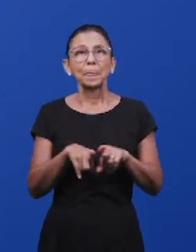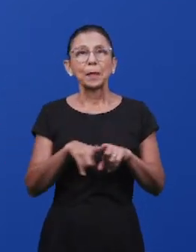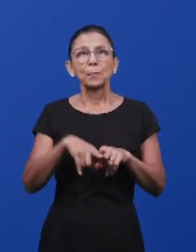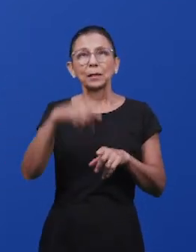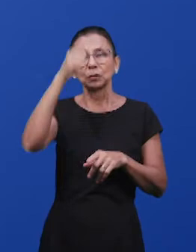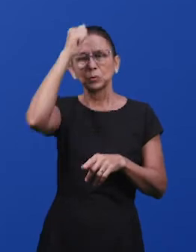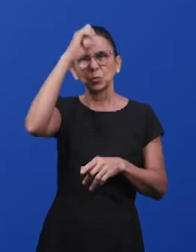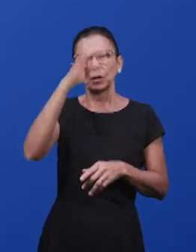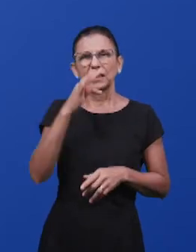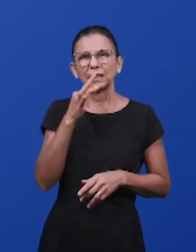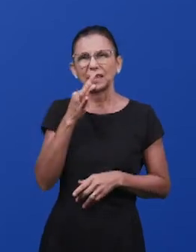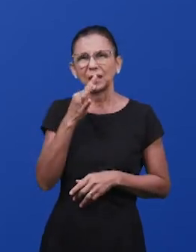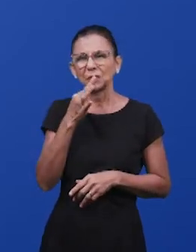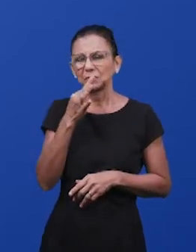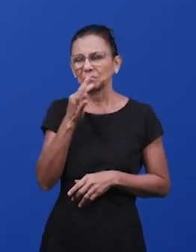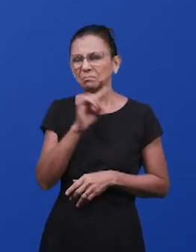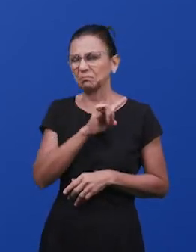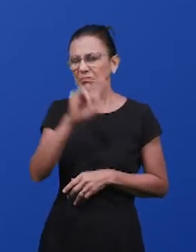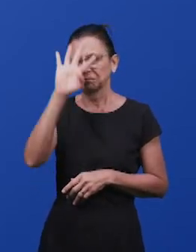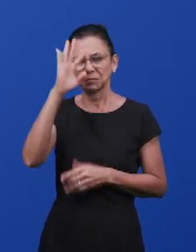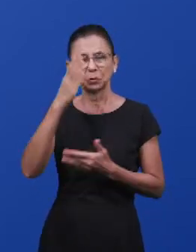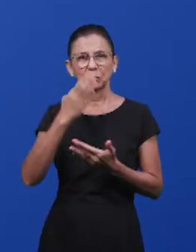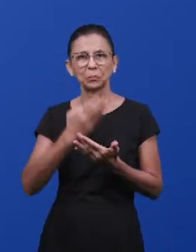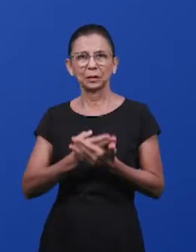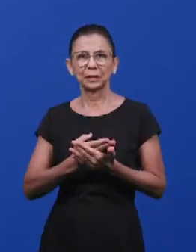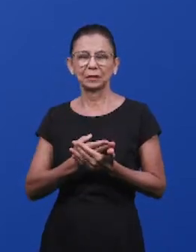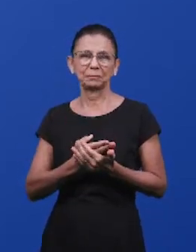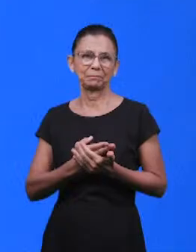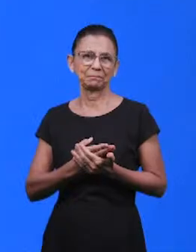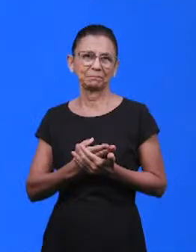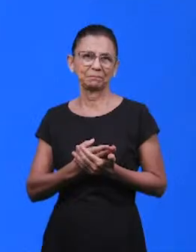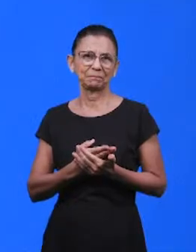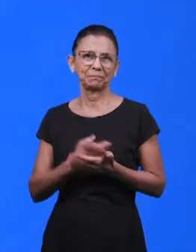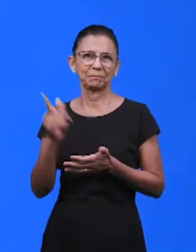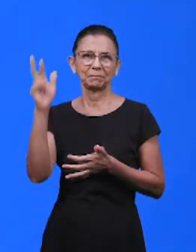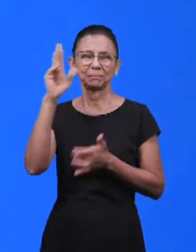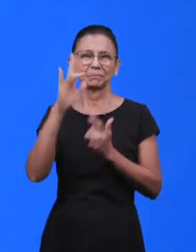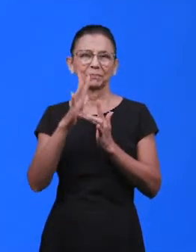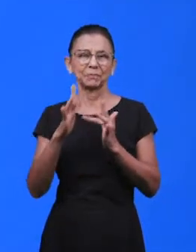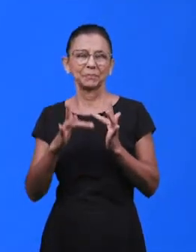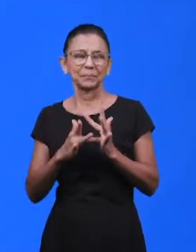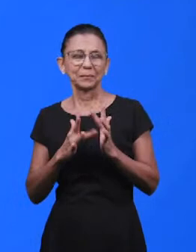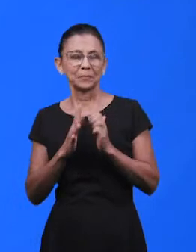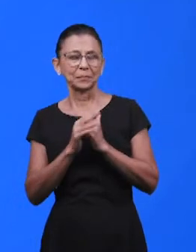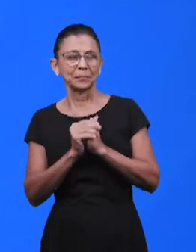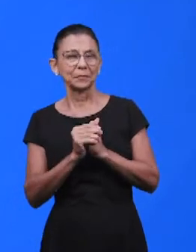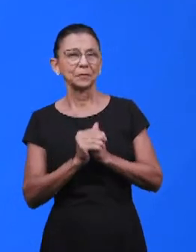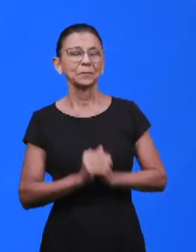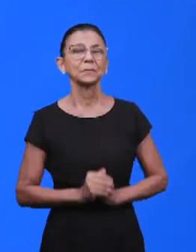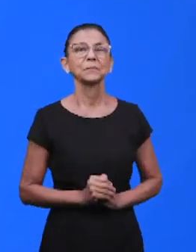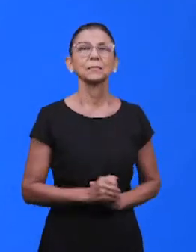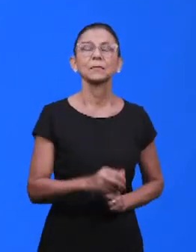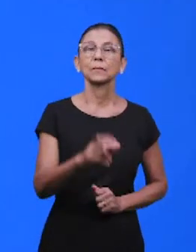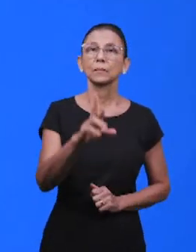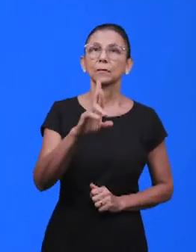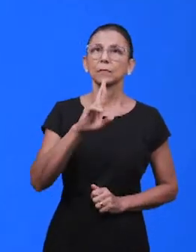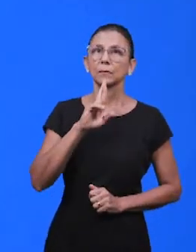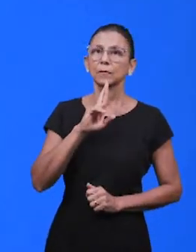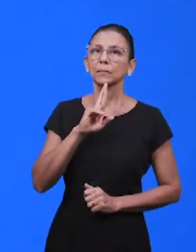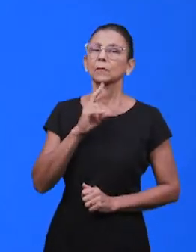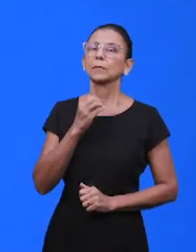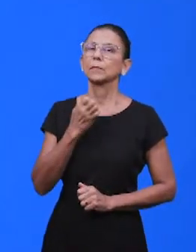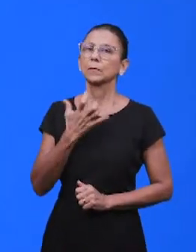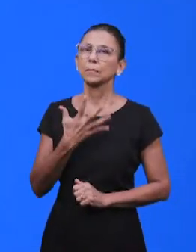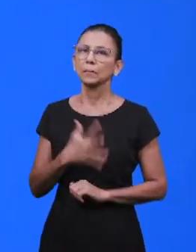não creem no dono da vinha. A paz do Senhor. Amém, pastor Eduardo, muito bem respondido, uma resposta muito semelhante